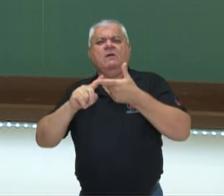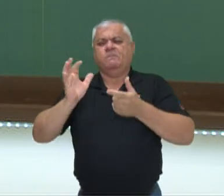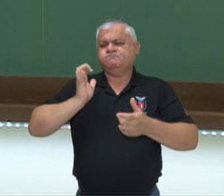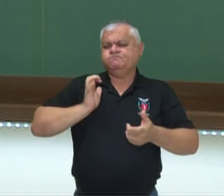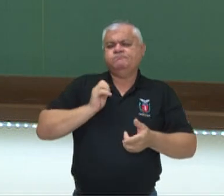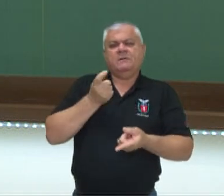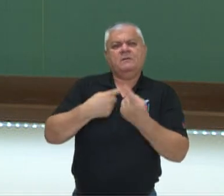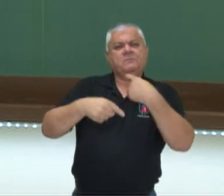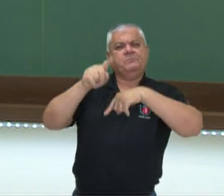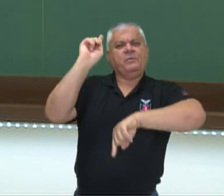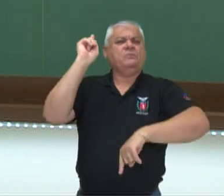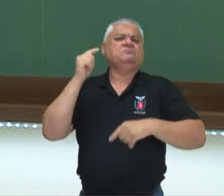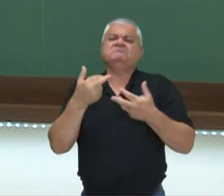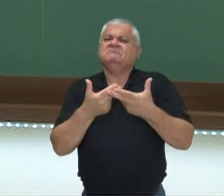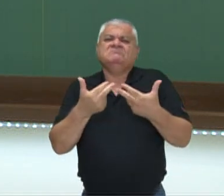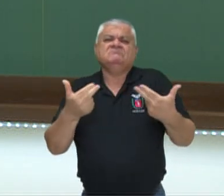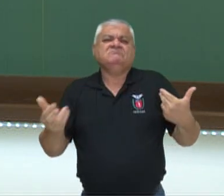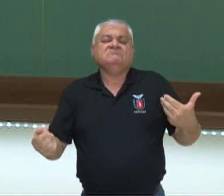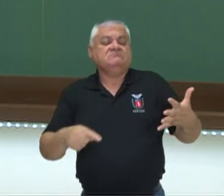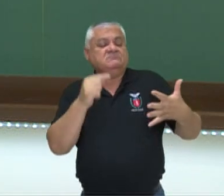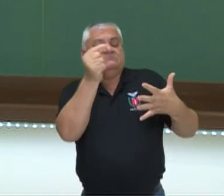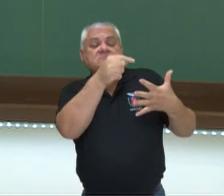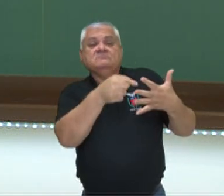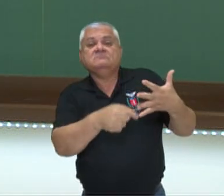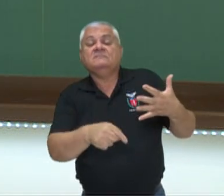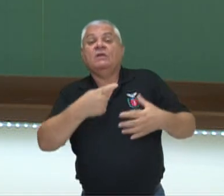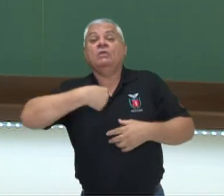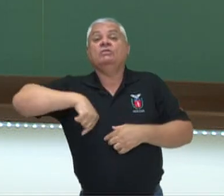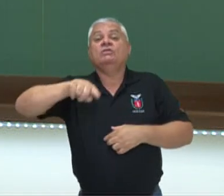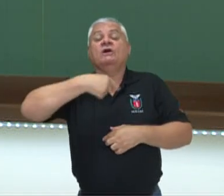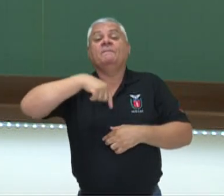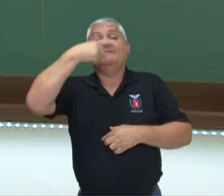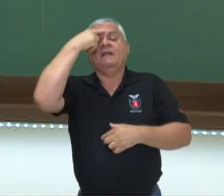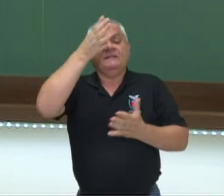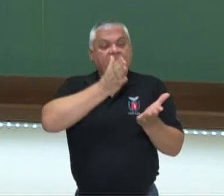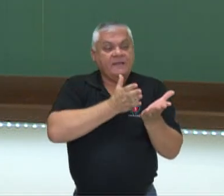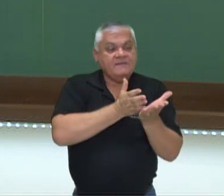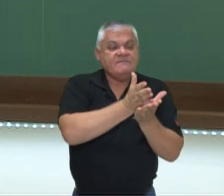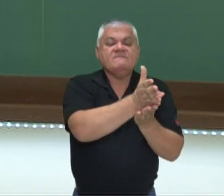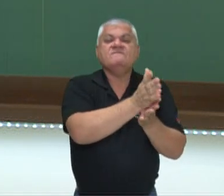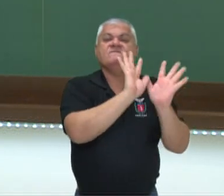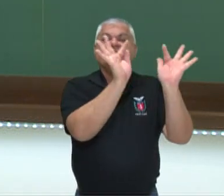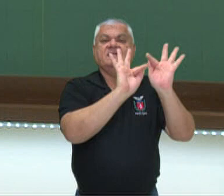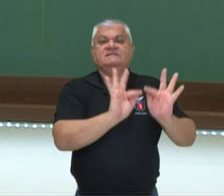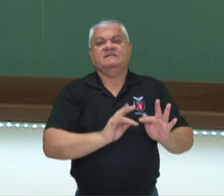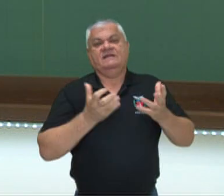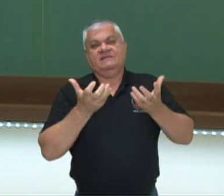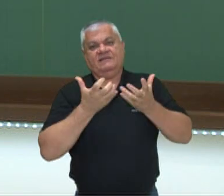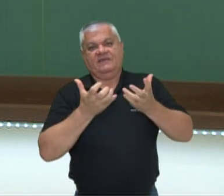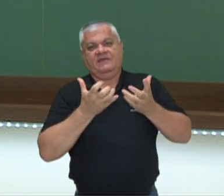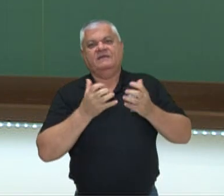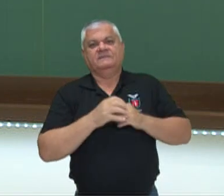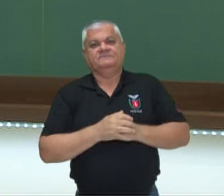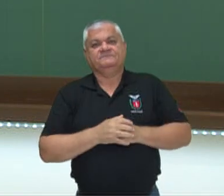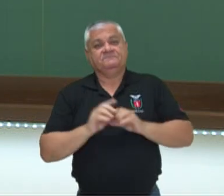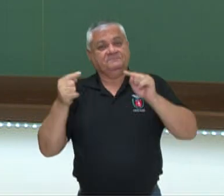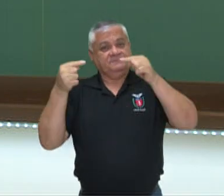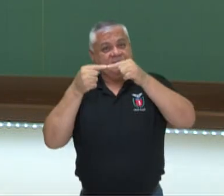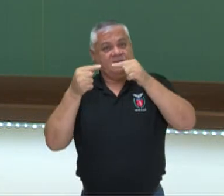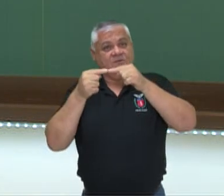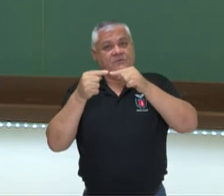a felicidade é o nosso sentido último, de acordo com esse filósofo aqui,